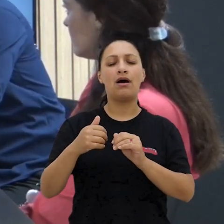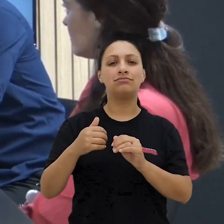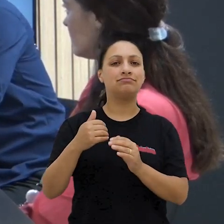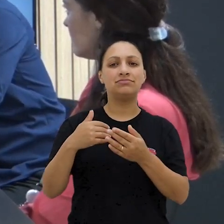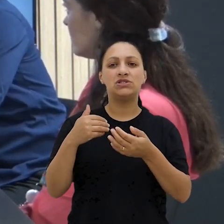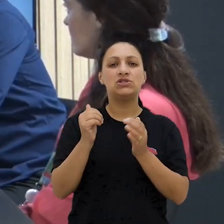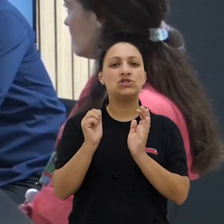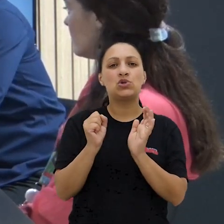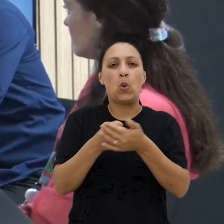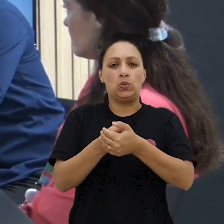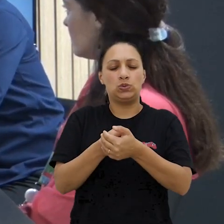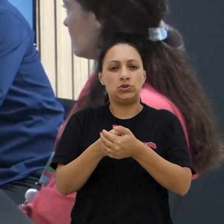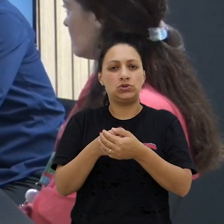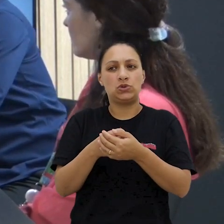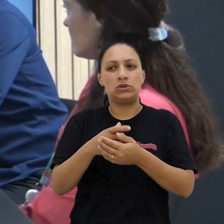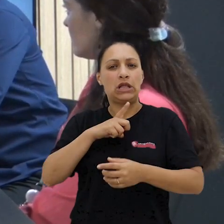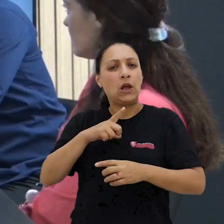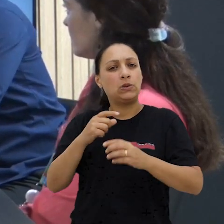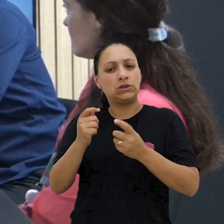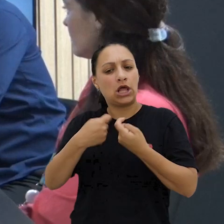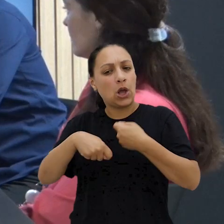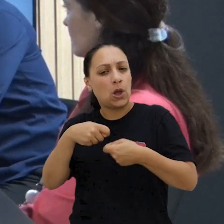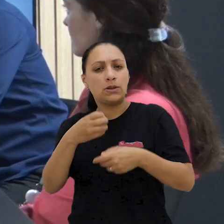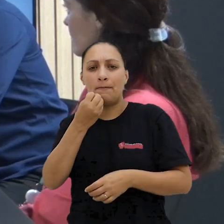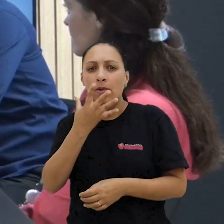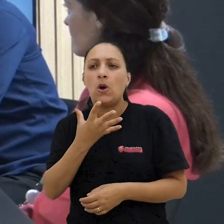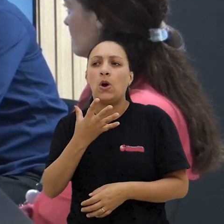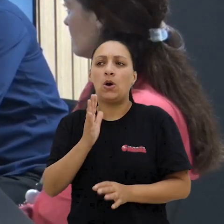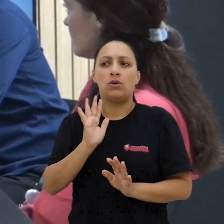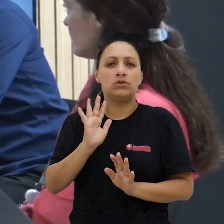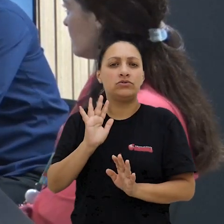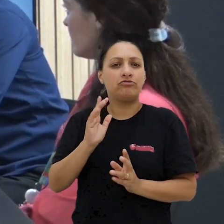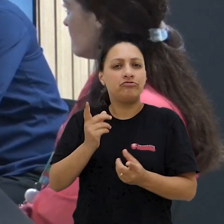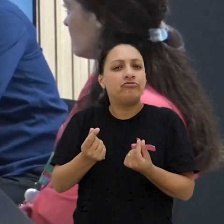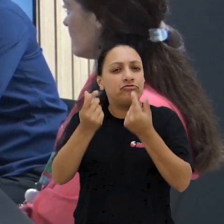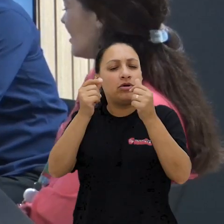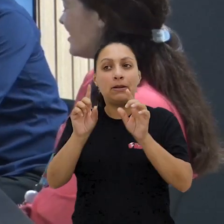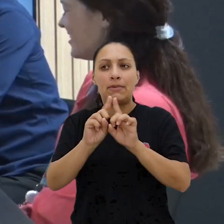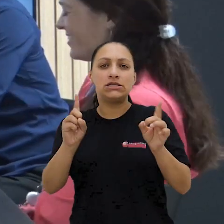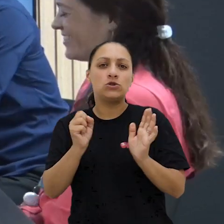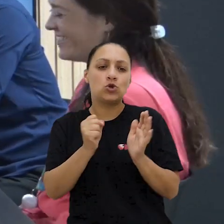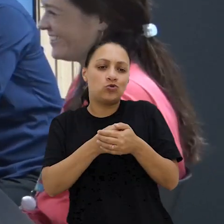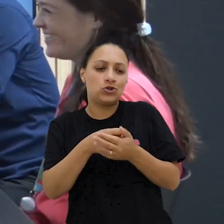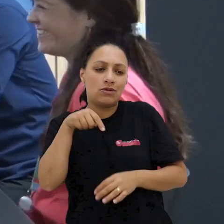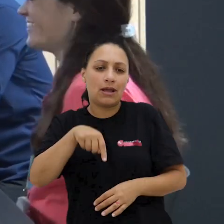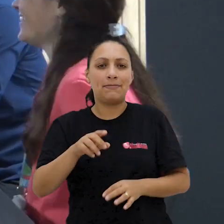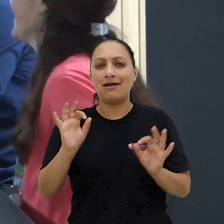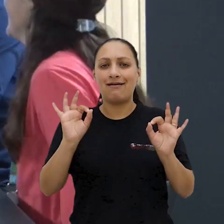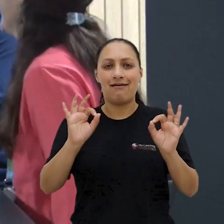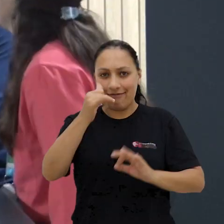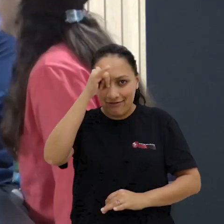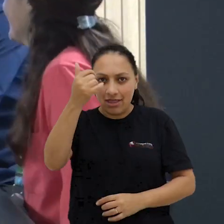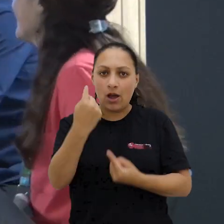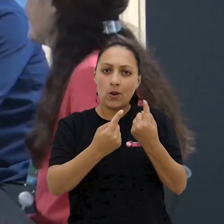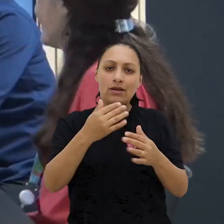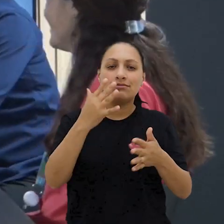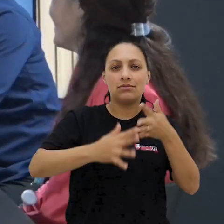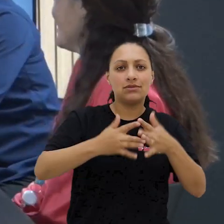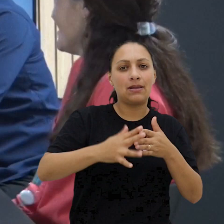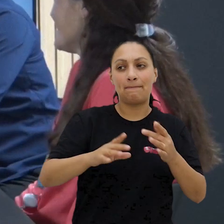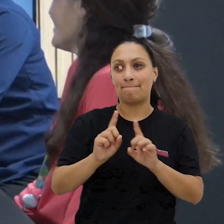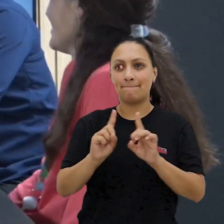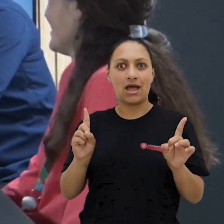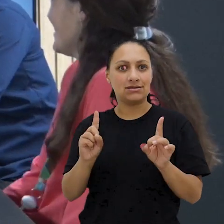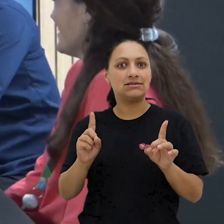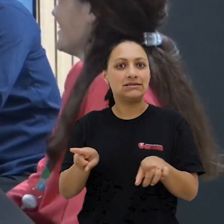negócio. Eu tenho o meu negócio, ele é muito bom, eu tô faturando, eu vou ficar aqui escondido para ninguém me atrapalhar. Sim, em algum momento tu vai parar de faturar, né? Porque